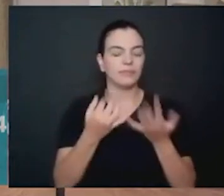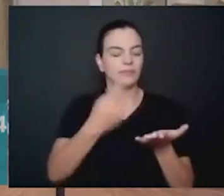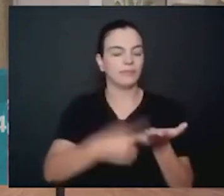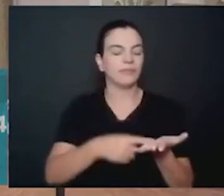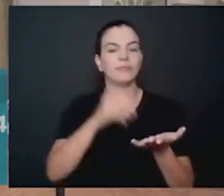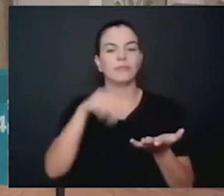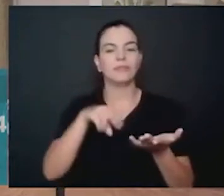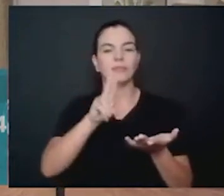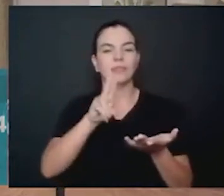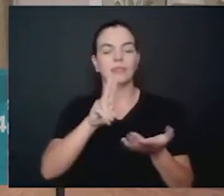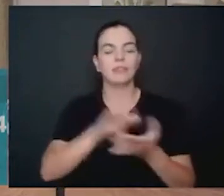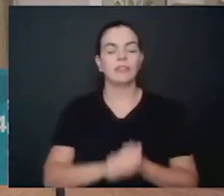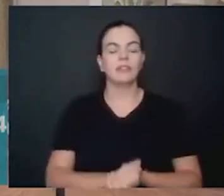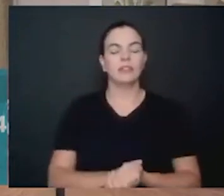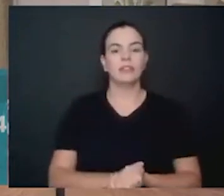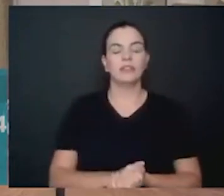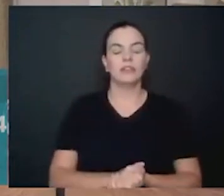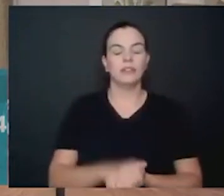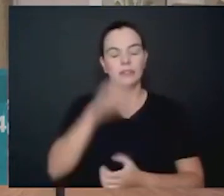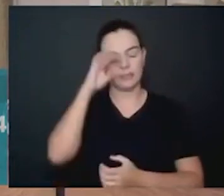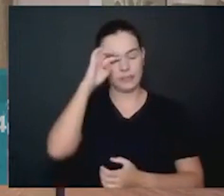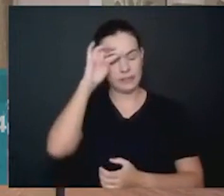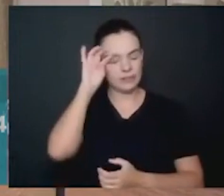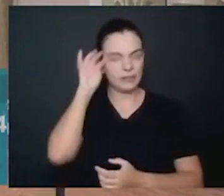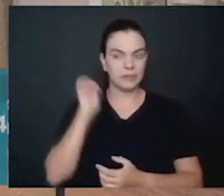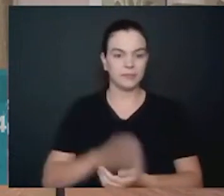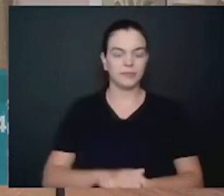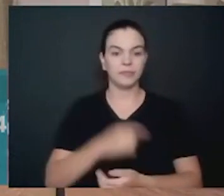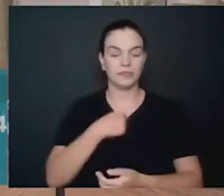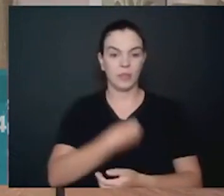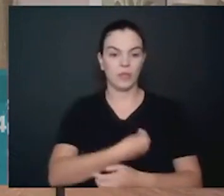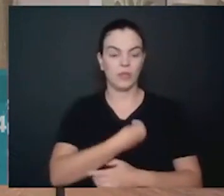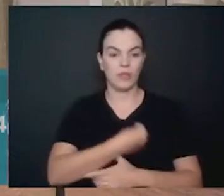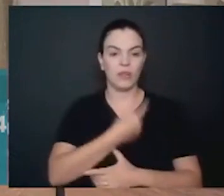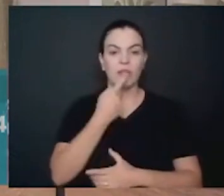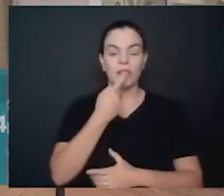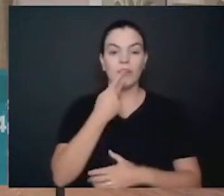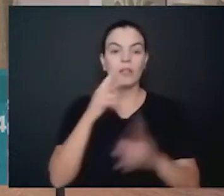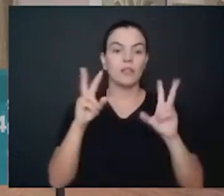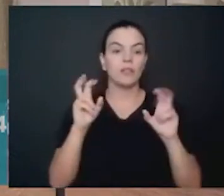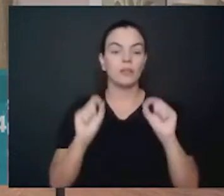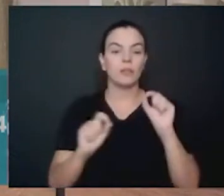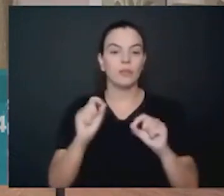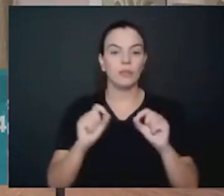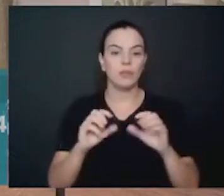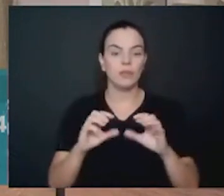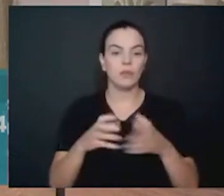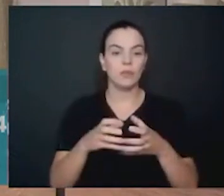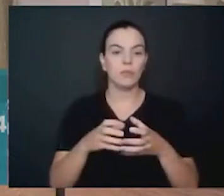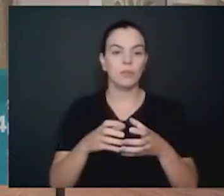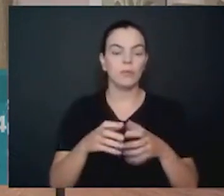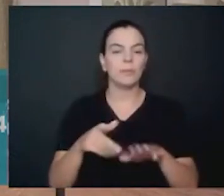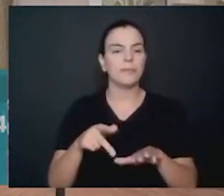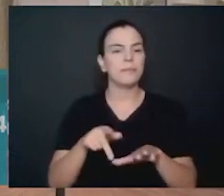e eu venho exatamente para falar sobre a clínica pés em Cuidado que está